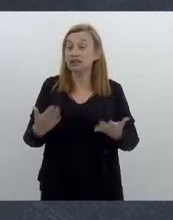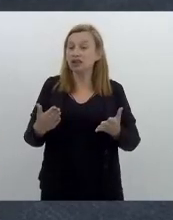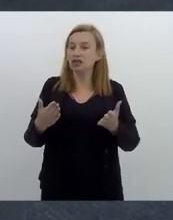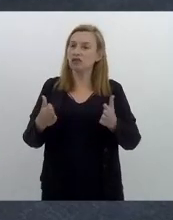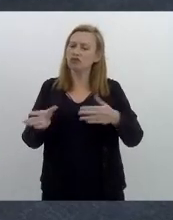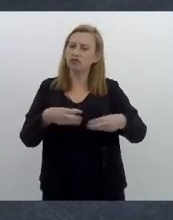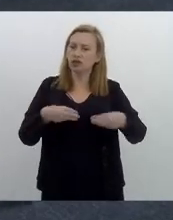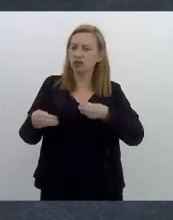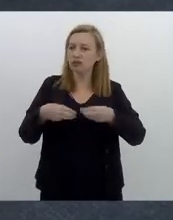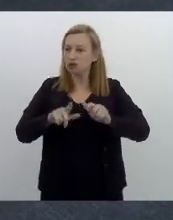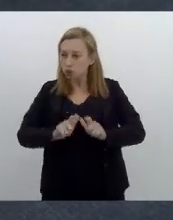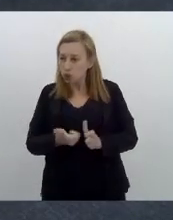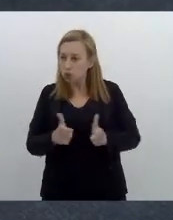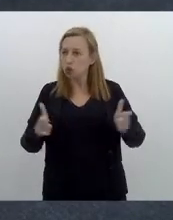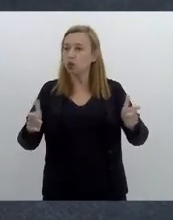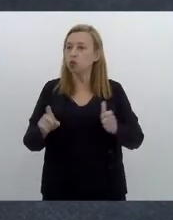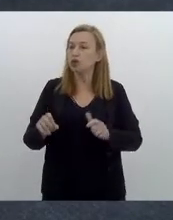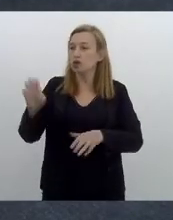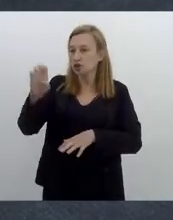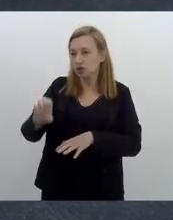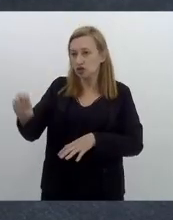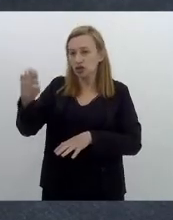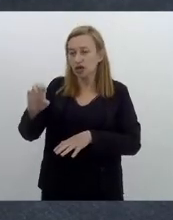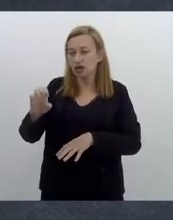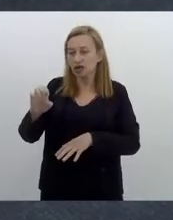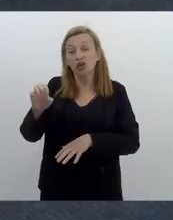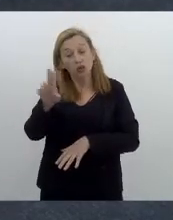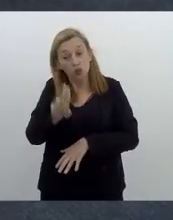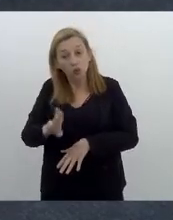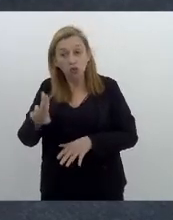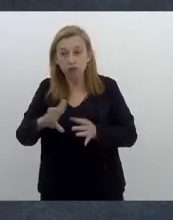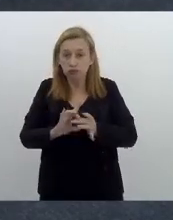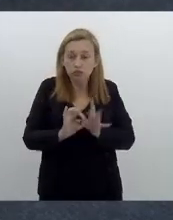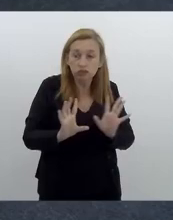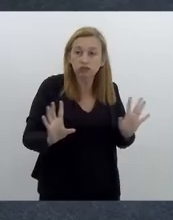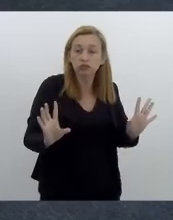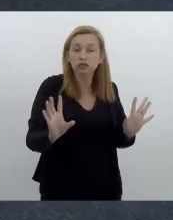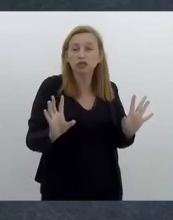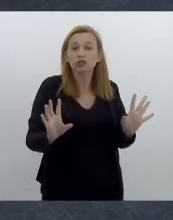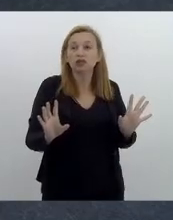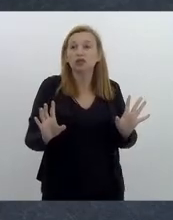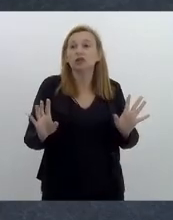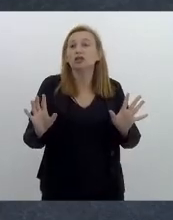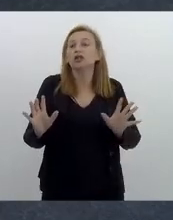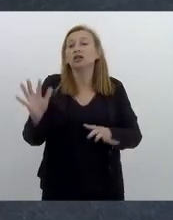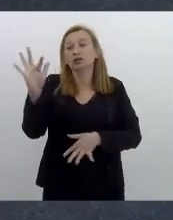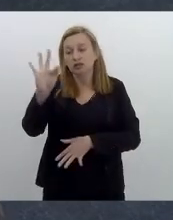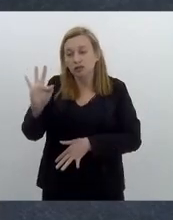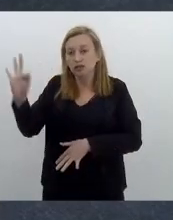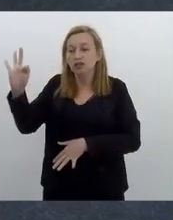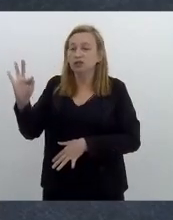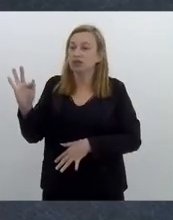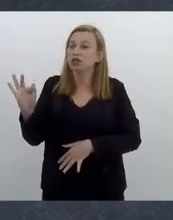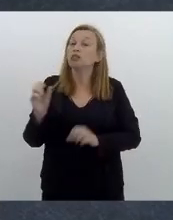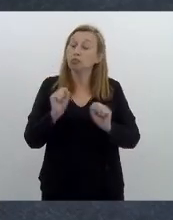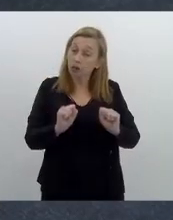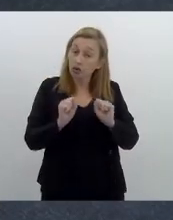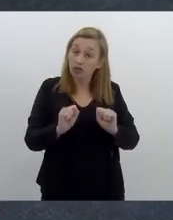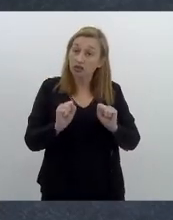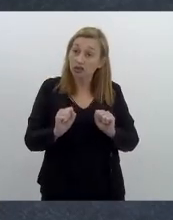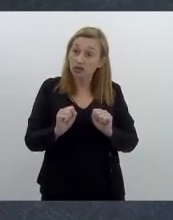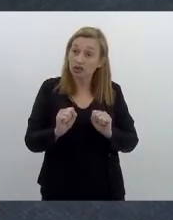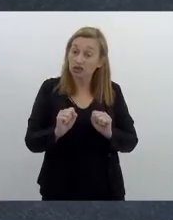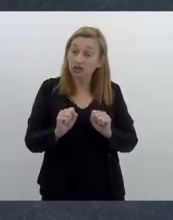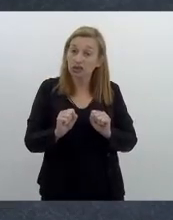De flexibilização Para que os estados No uso de sua autonomia Os estados São entes federativos Autônomos Possa disciplinar Também Com